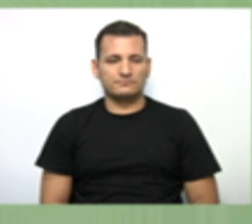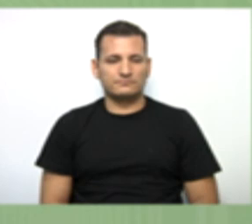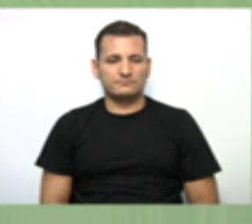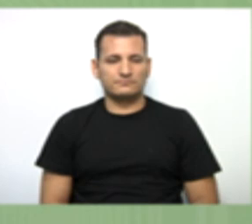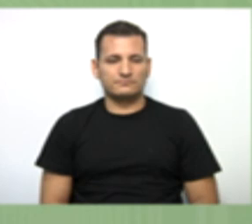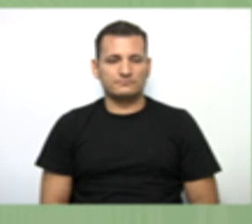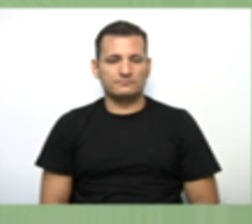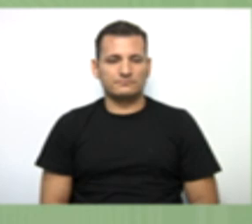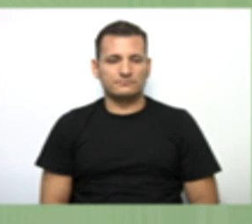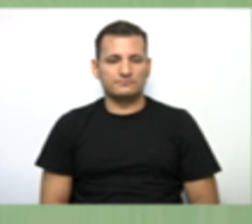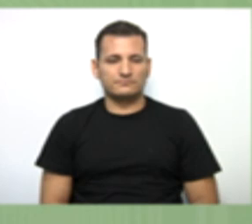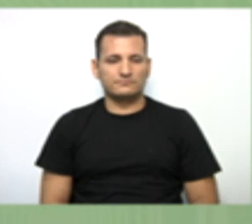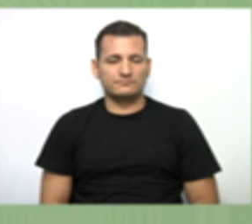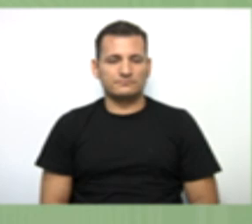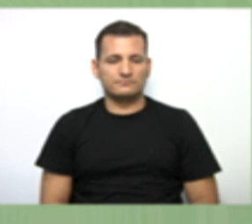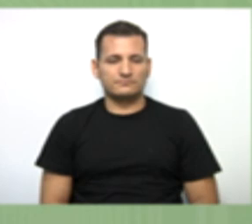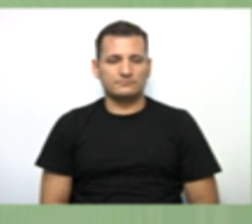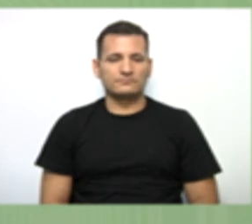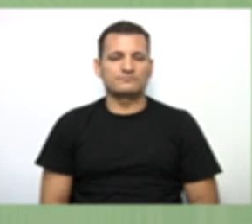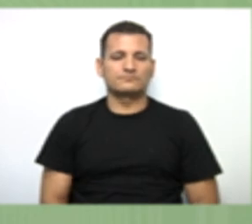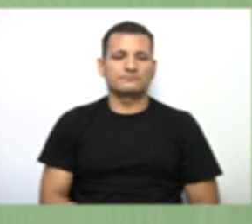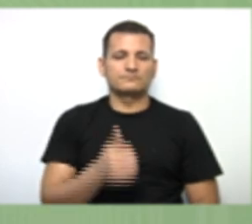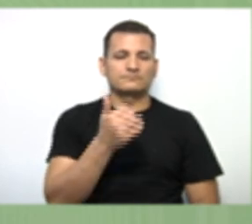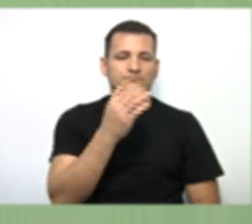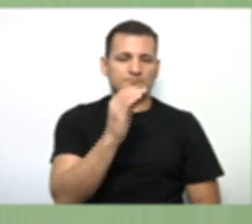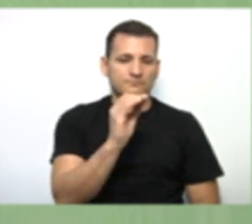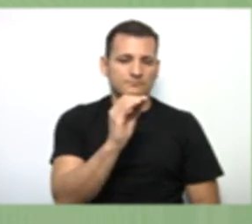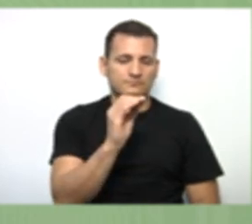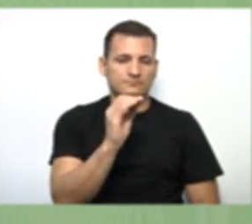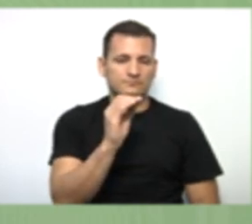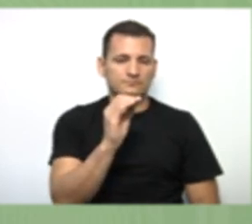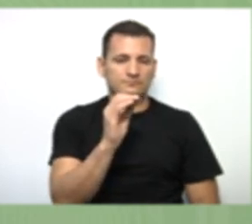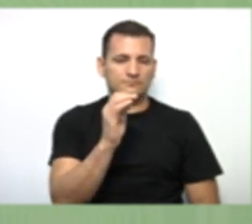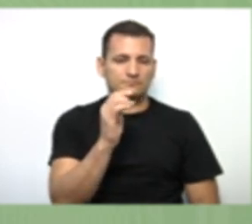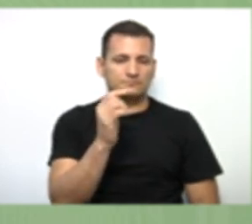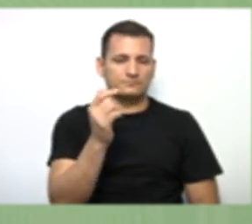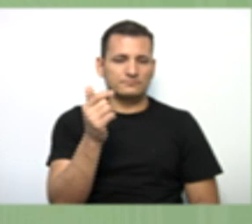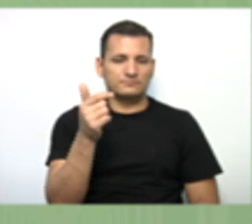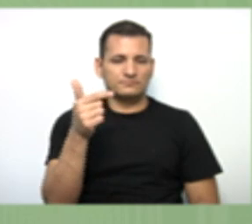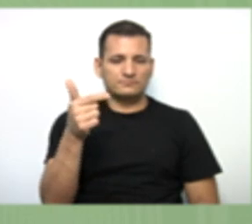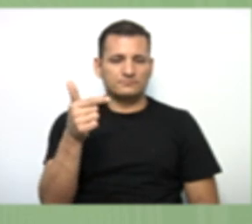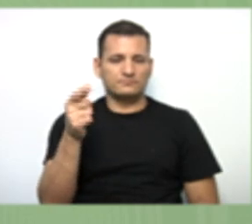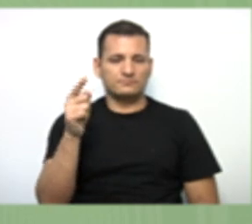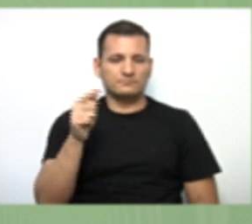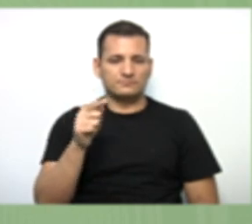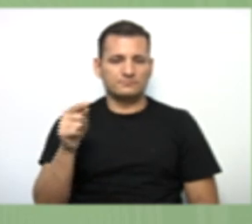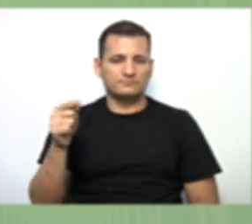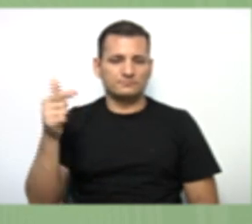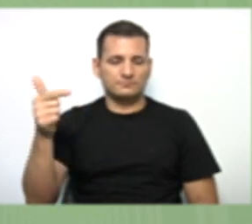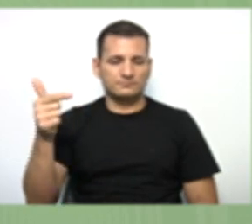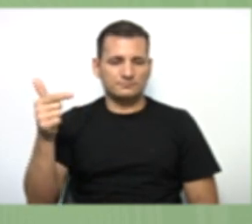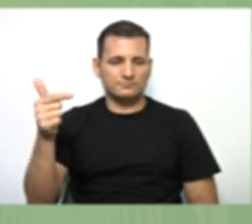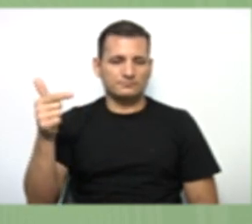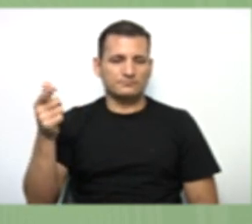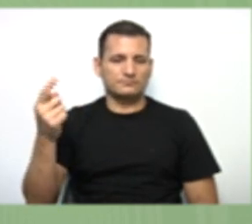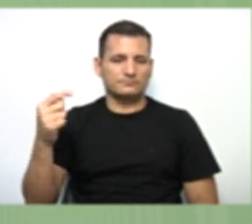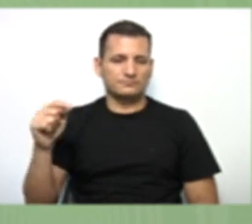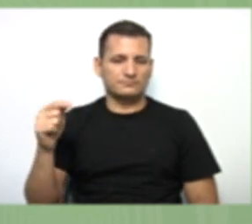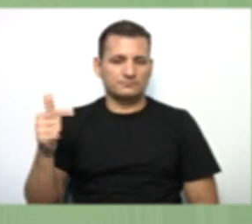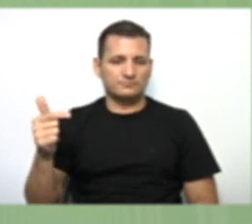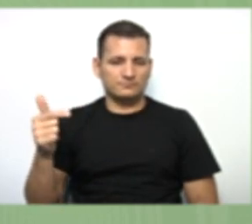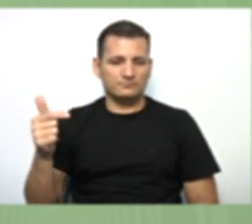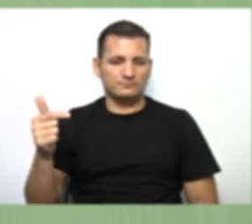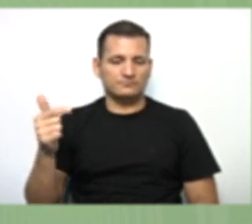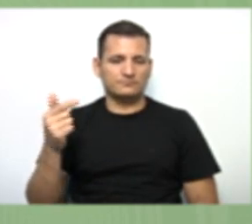5, aí dá 10, então 0, aí faço por 2, 2